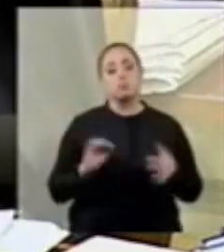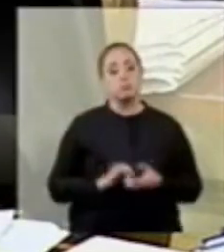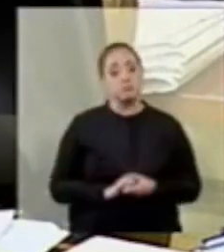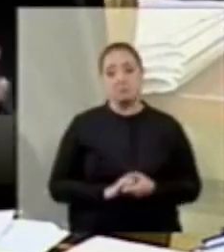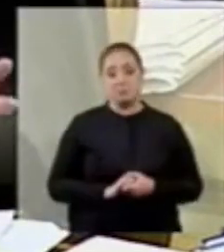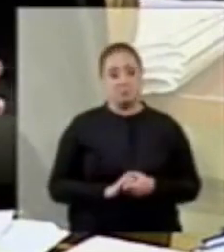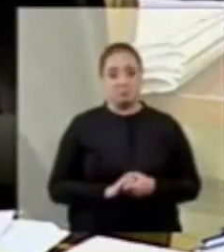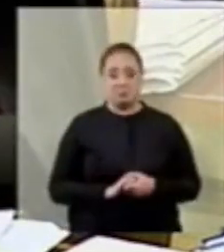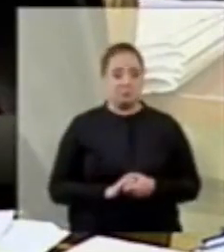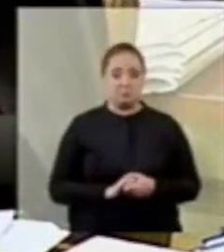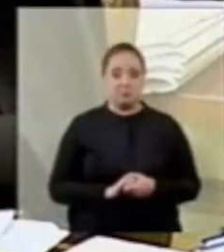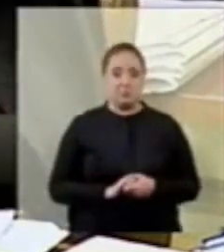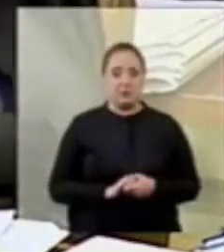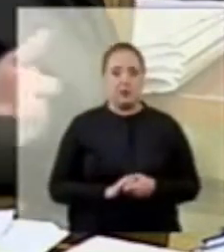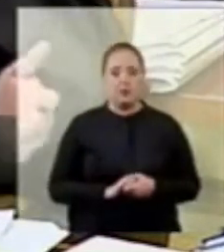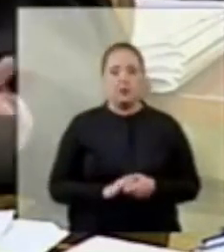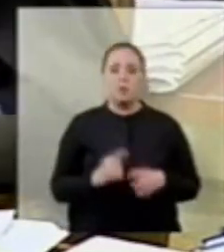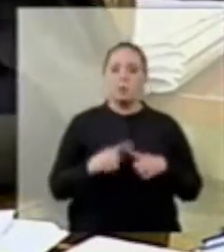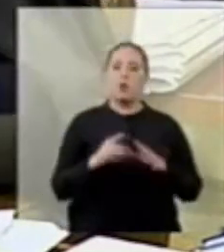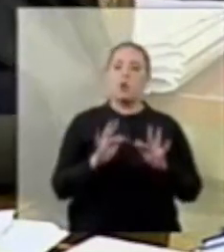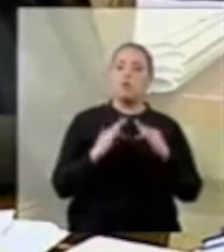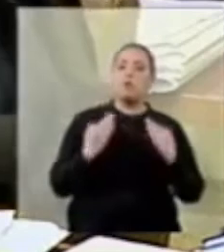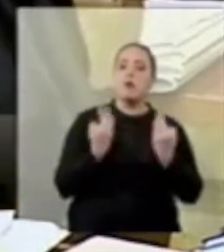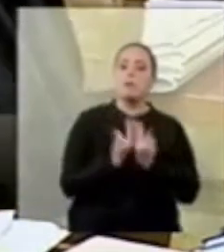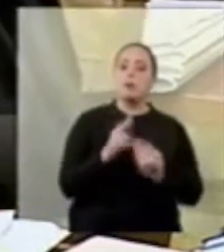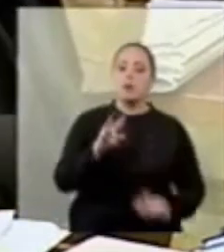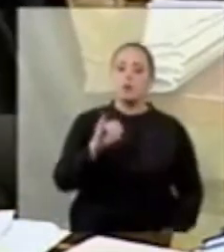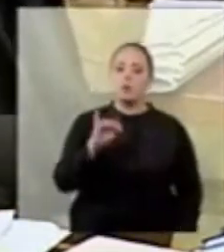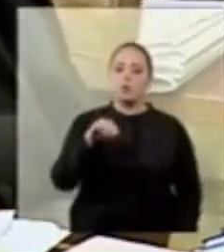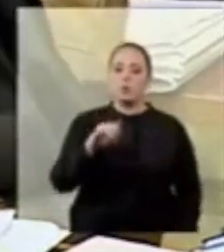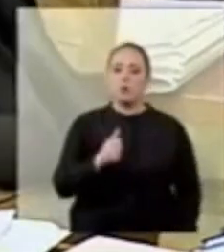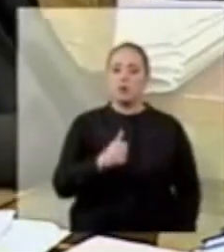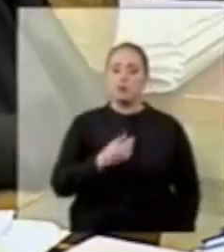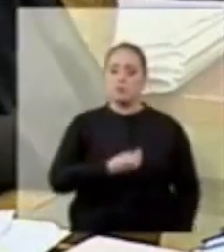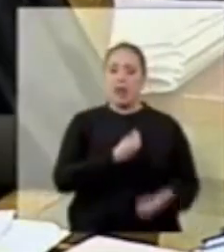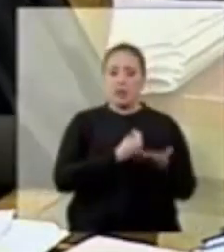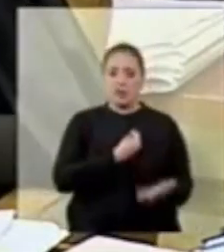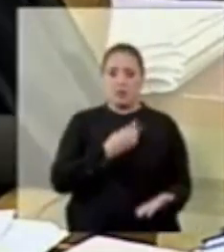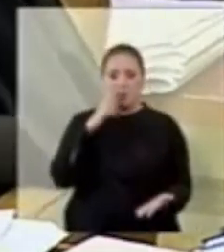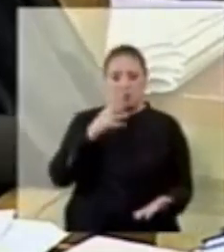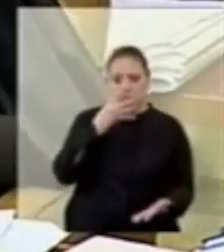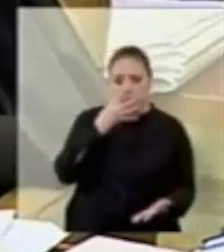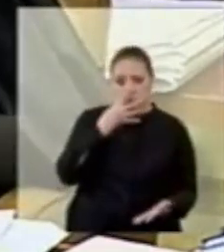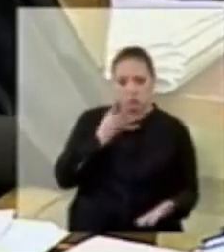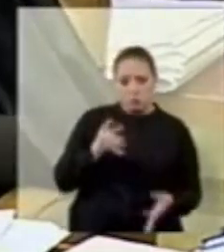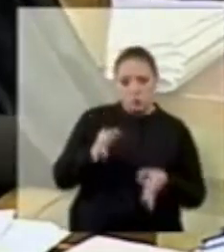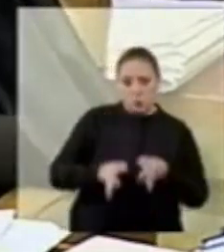porque a família da vítima geralmente inclusive está ali acompanhando